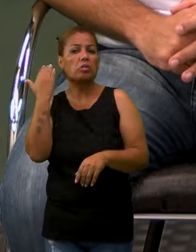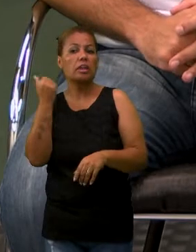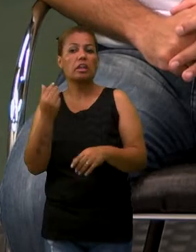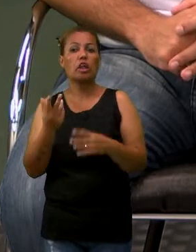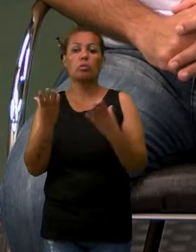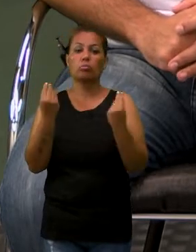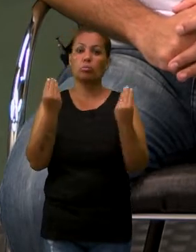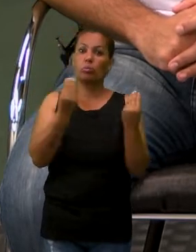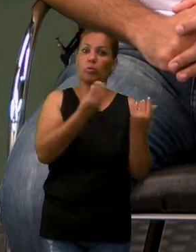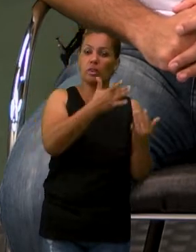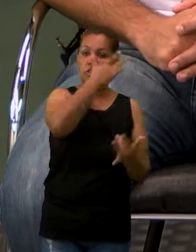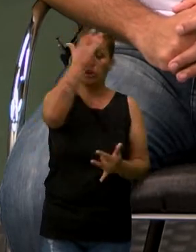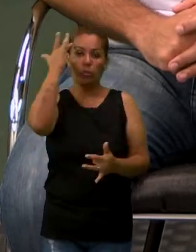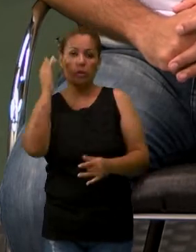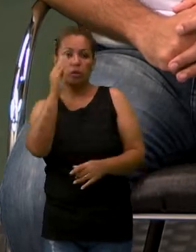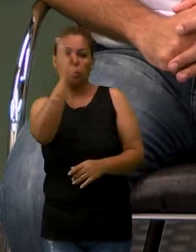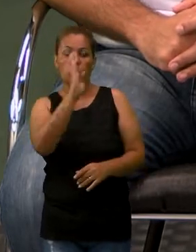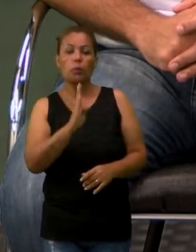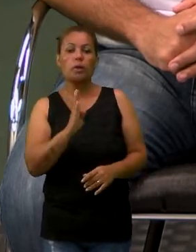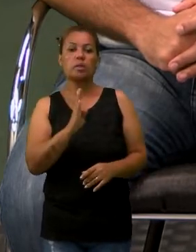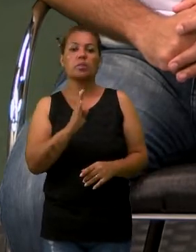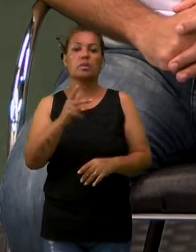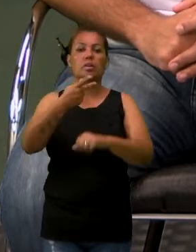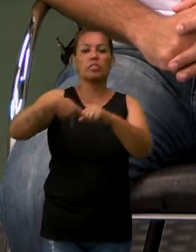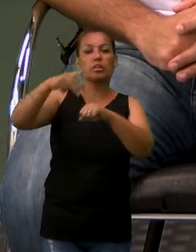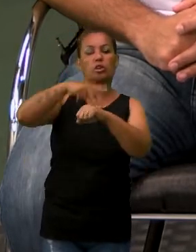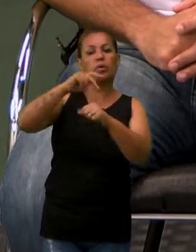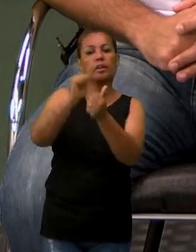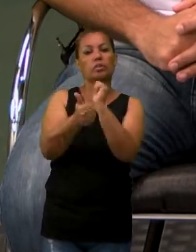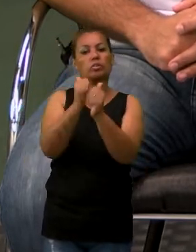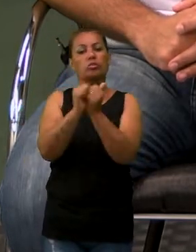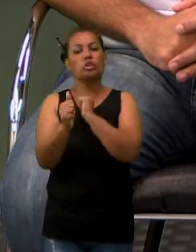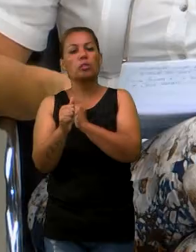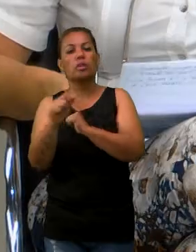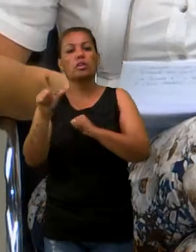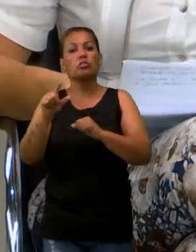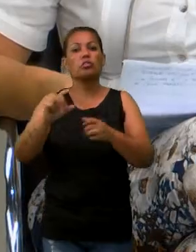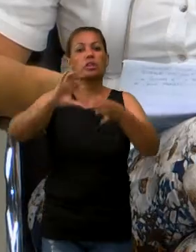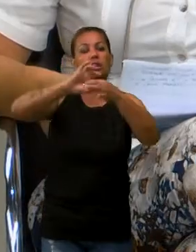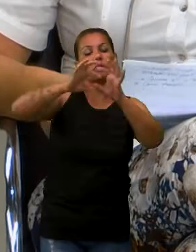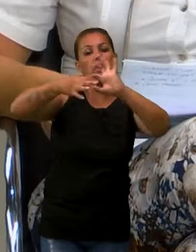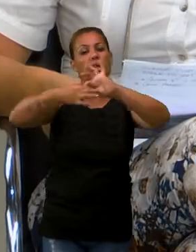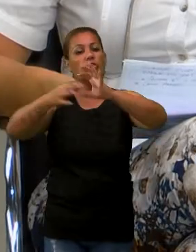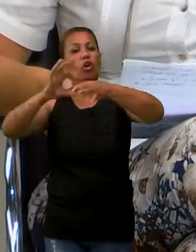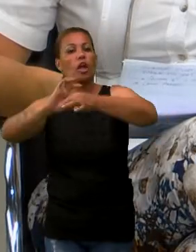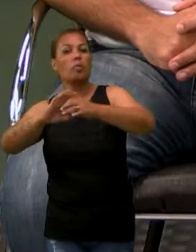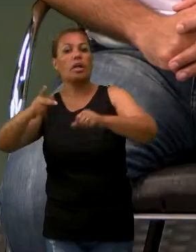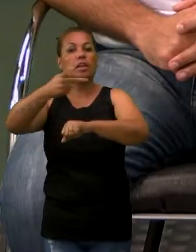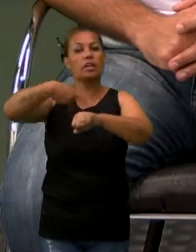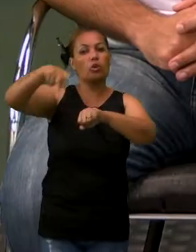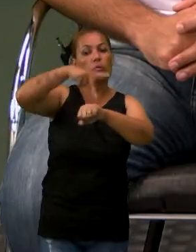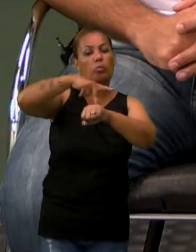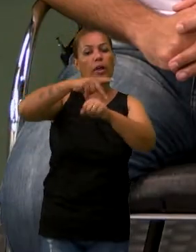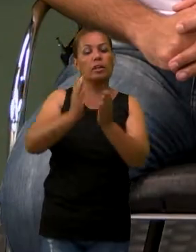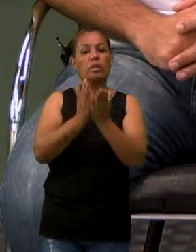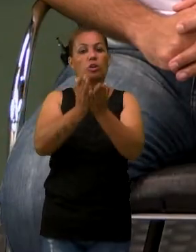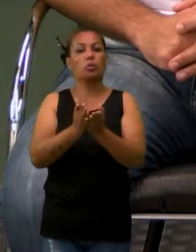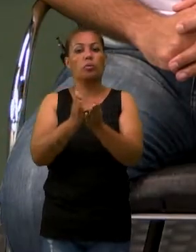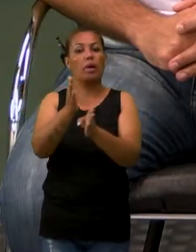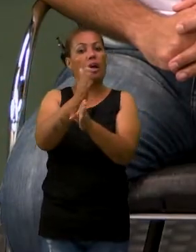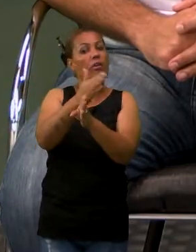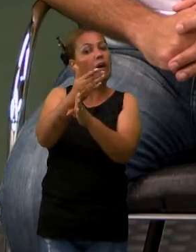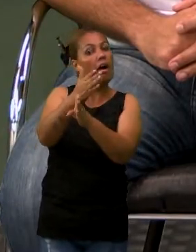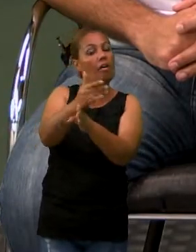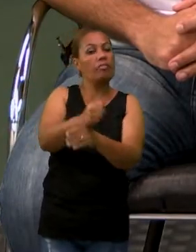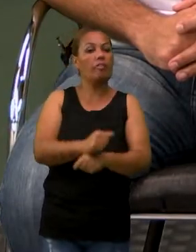tradição na vela o brasil em vez de ser o país do futebol se fosse o nome eth olímpico ele seria o país da vela porque é o esporte que